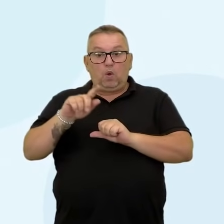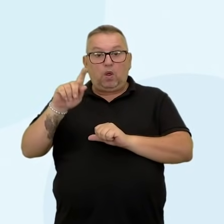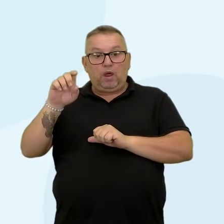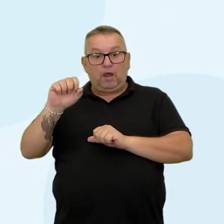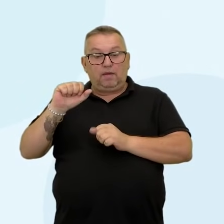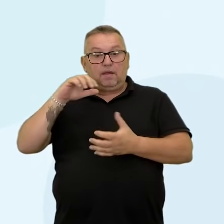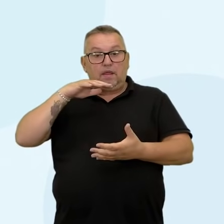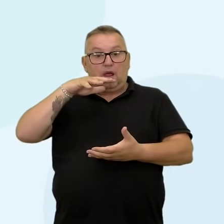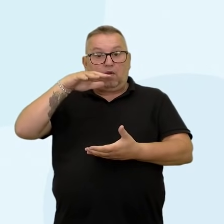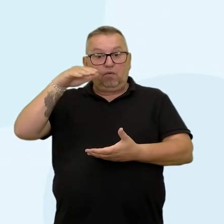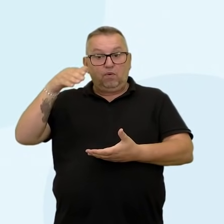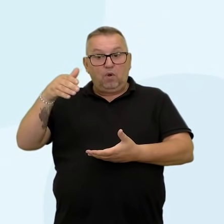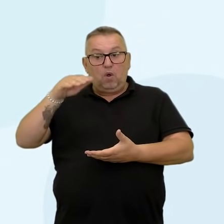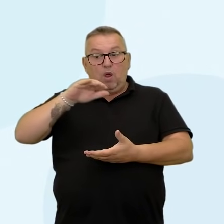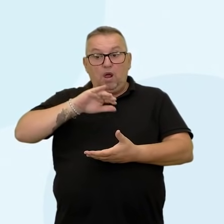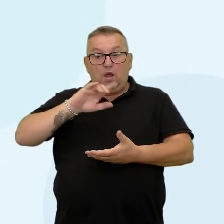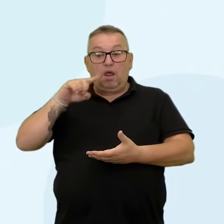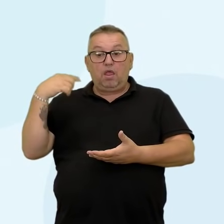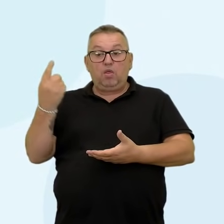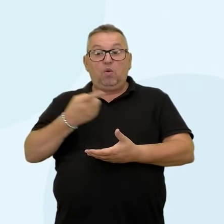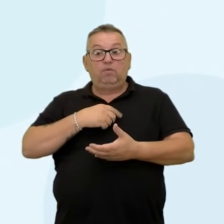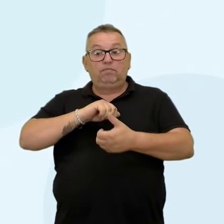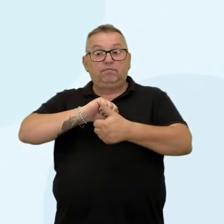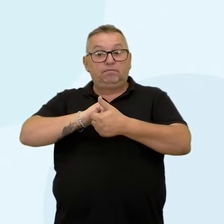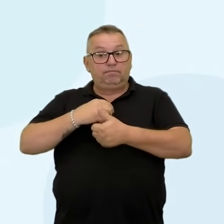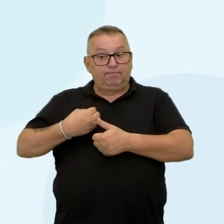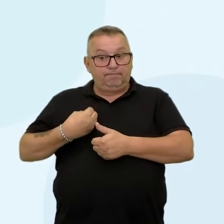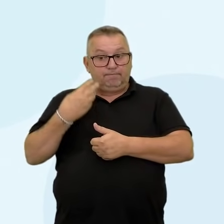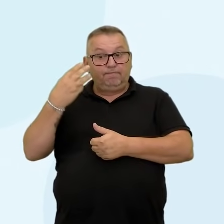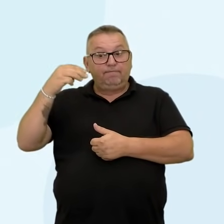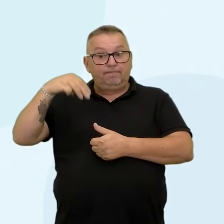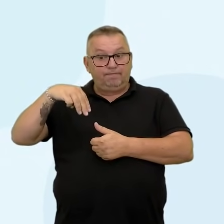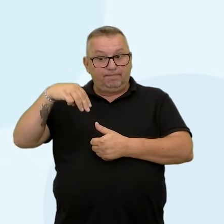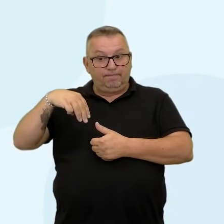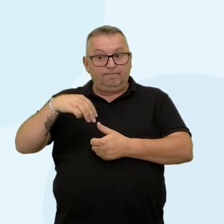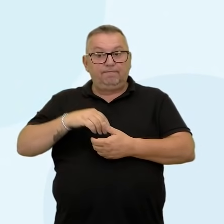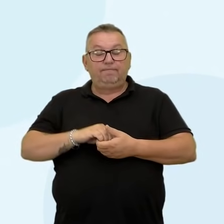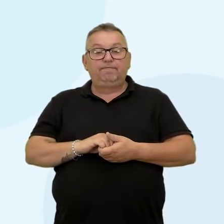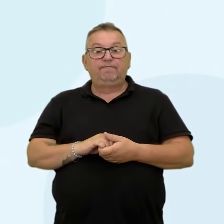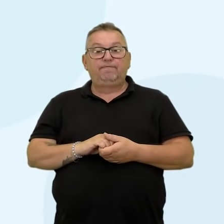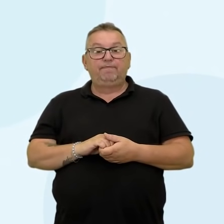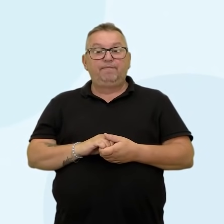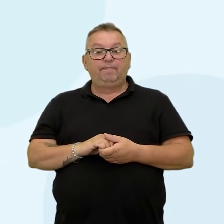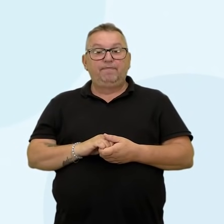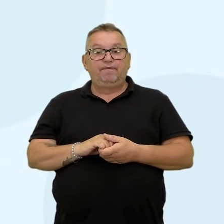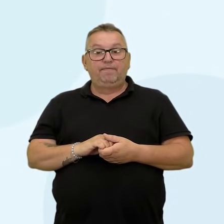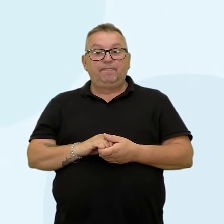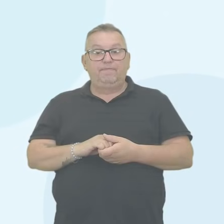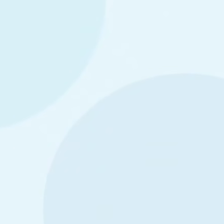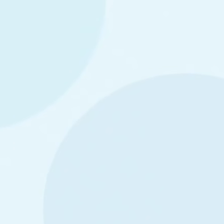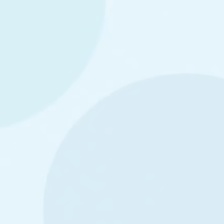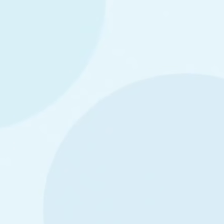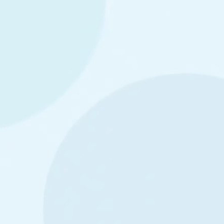atmosféricos e nossa qualidade de vida 3 E aí